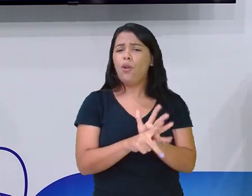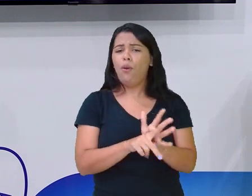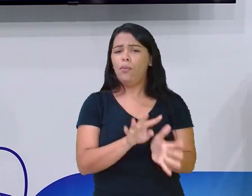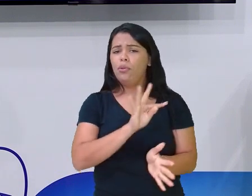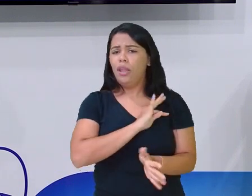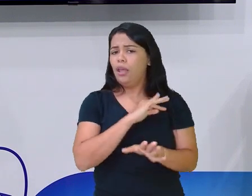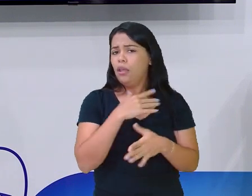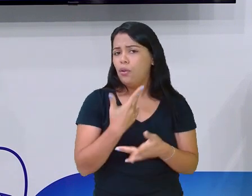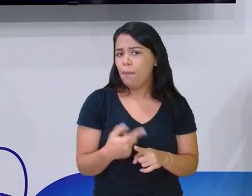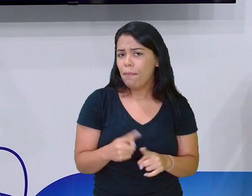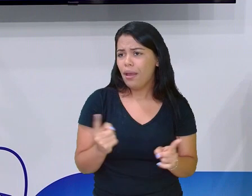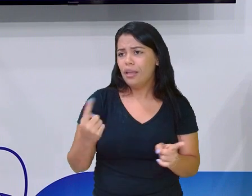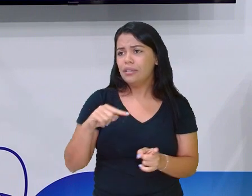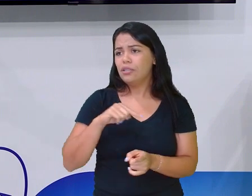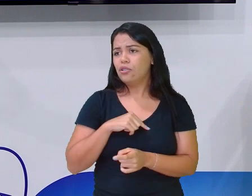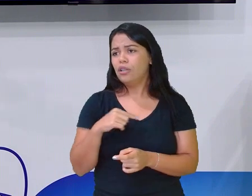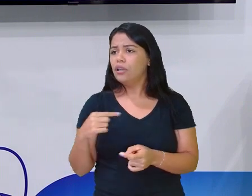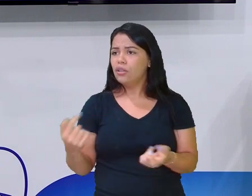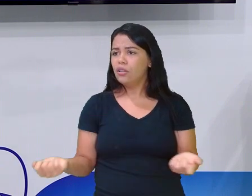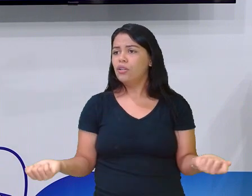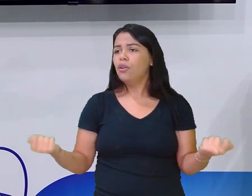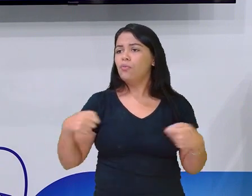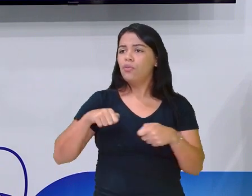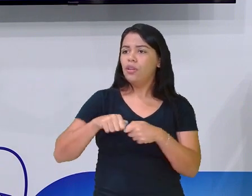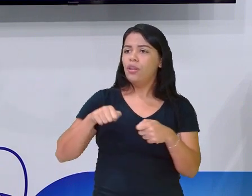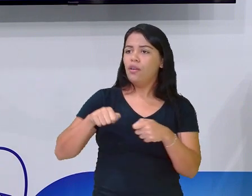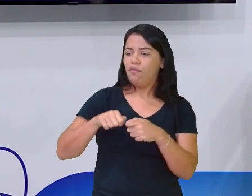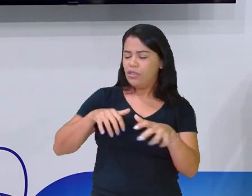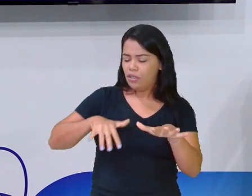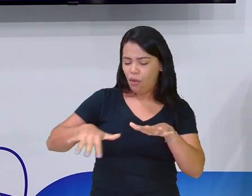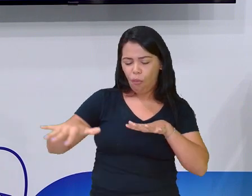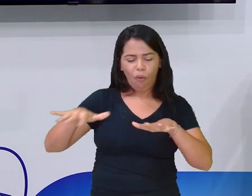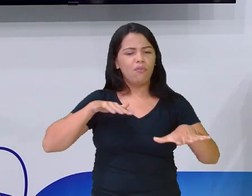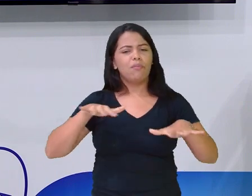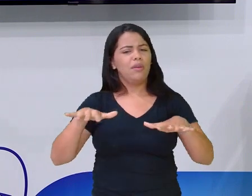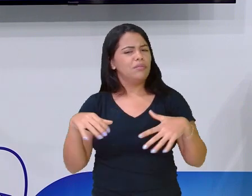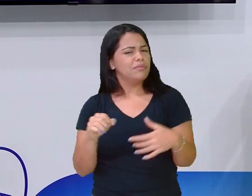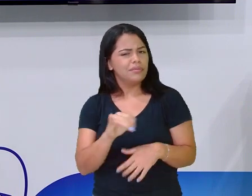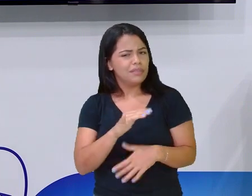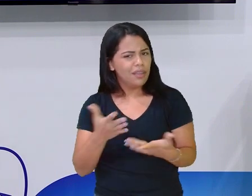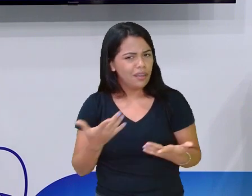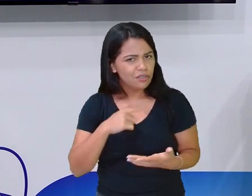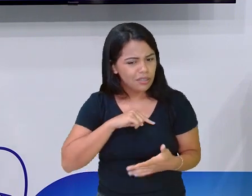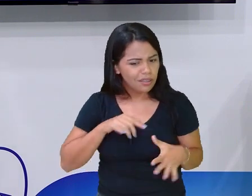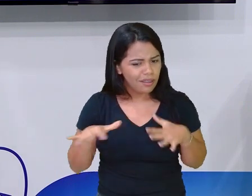gente se alongar, se a gente, né, se movimentar